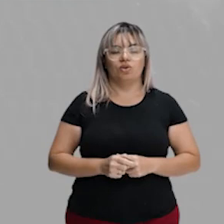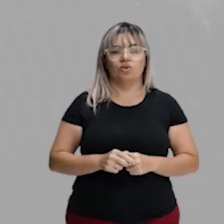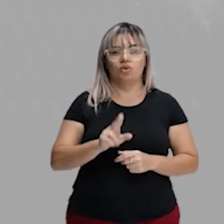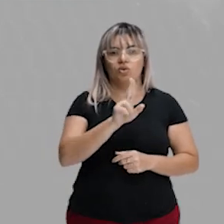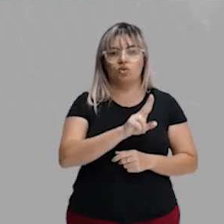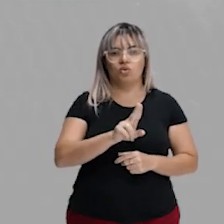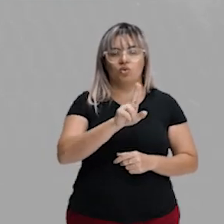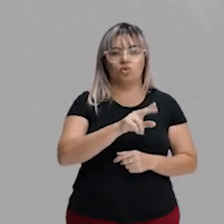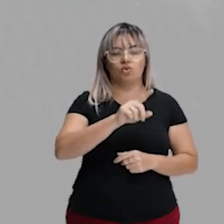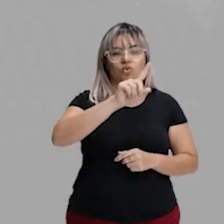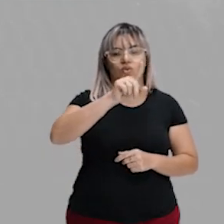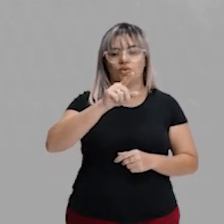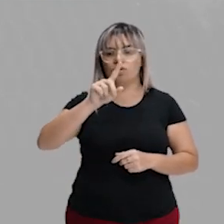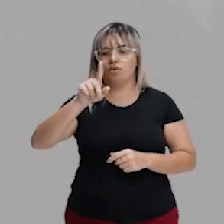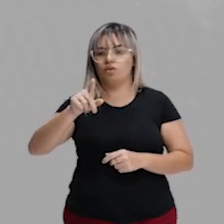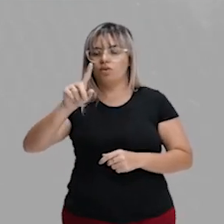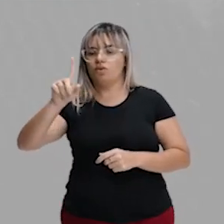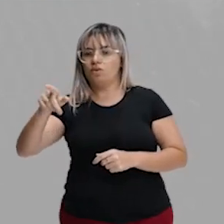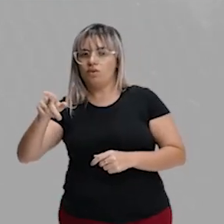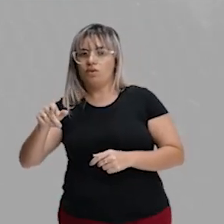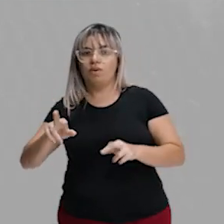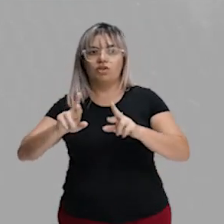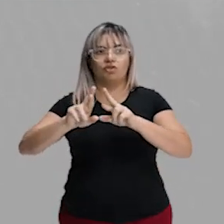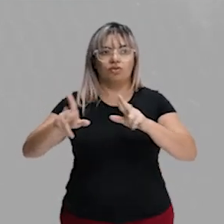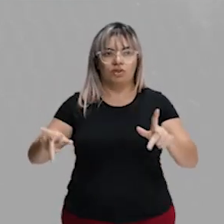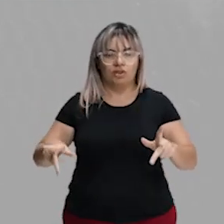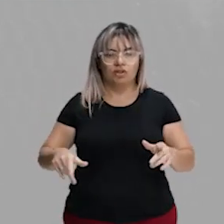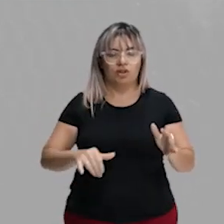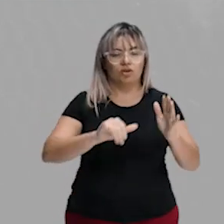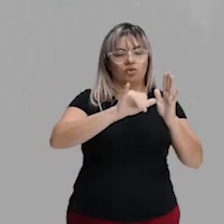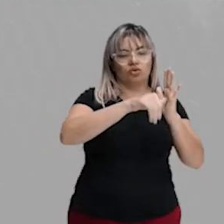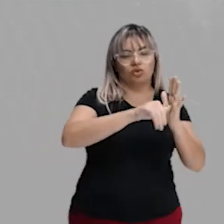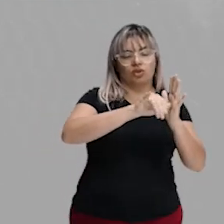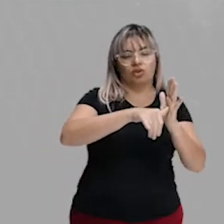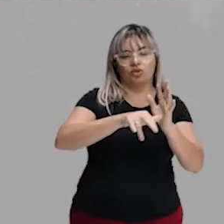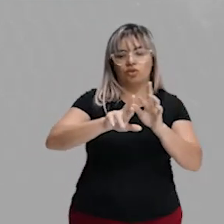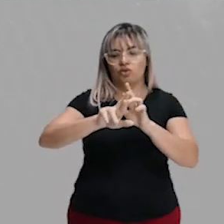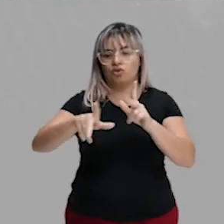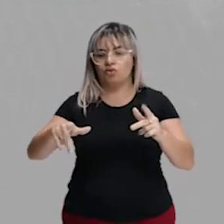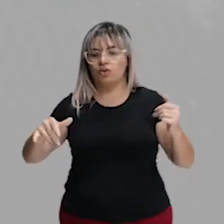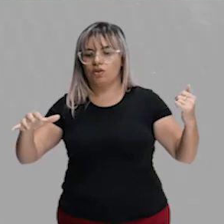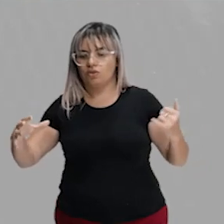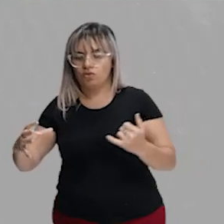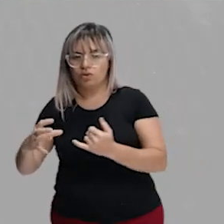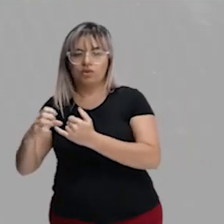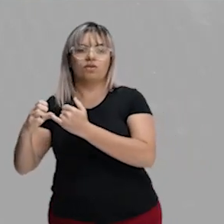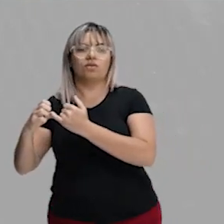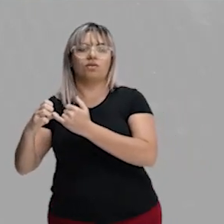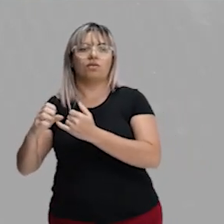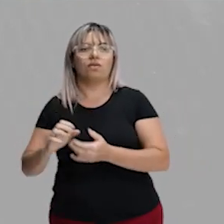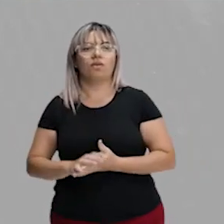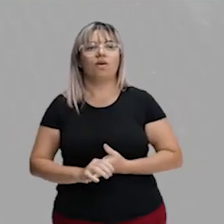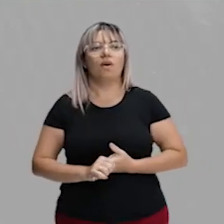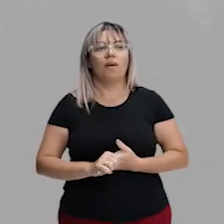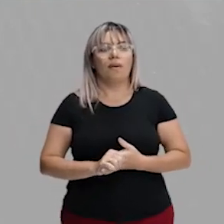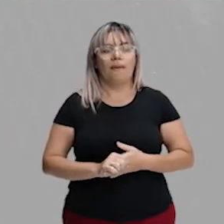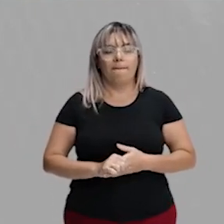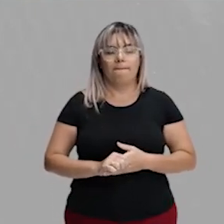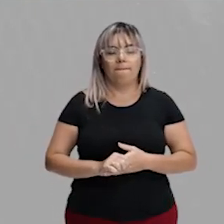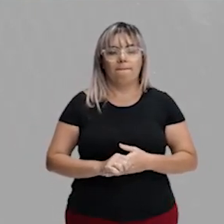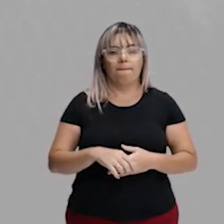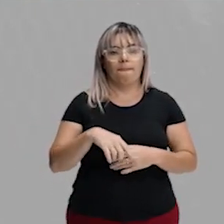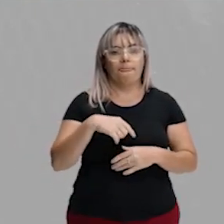por receptor. O que a gente consegue ver é o seguinte: é menos para gerador,